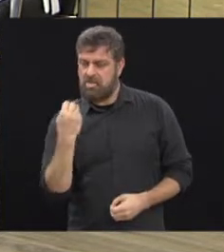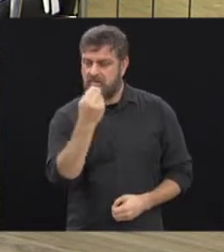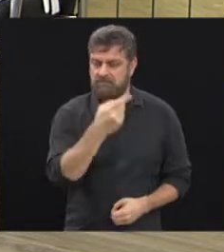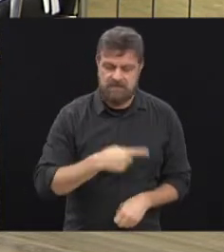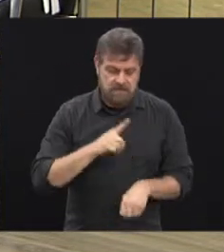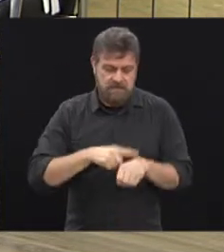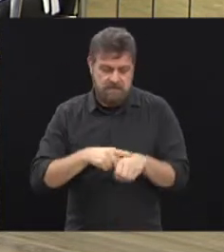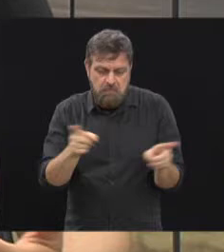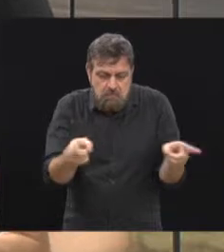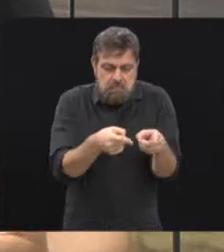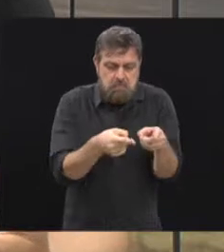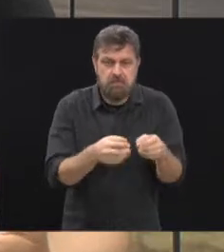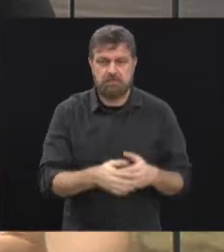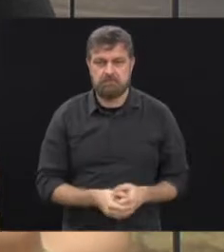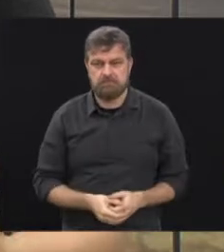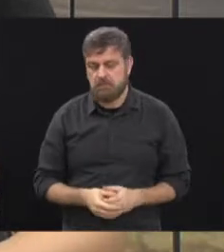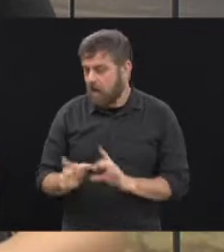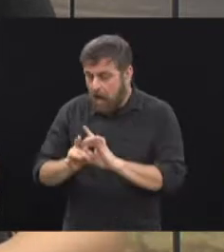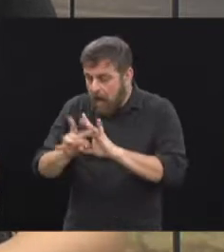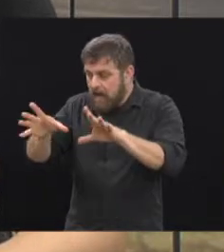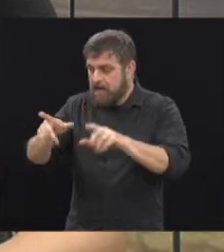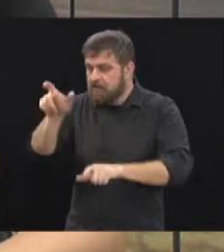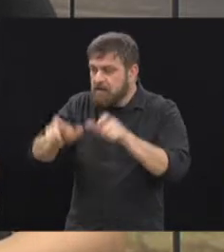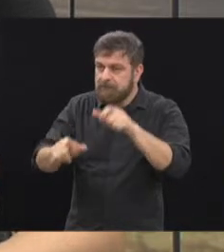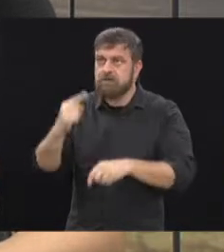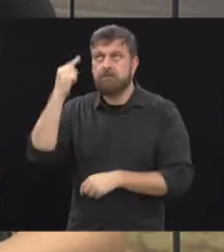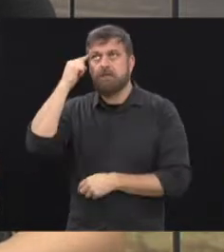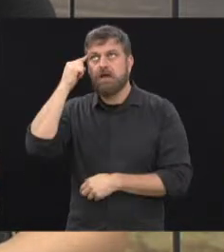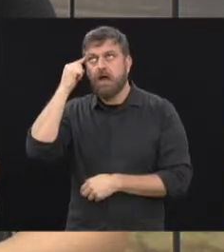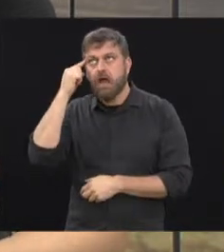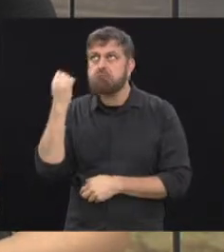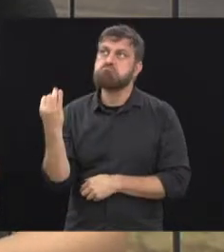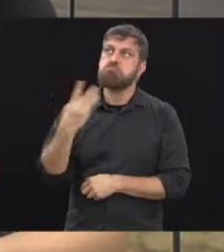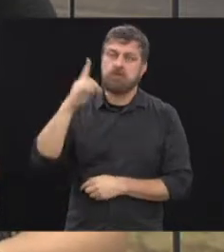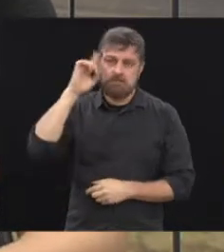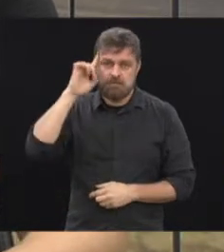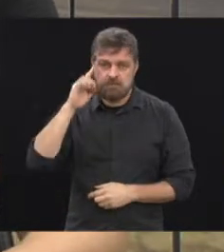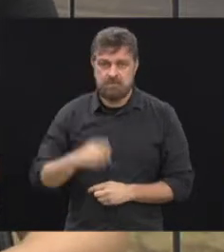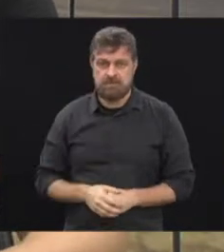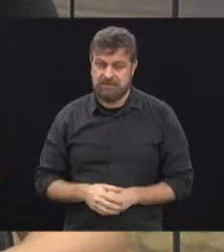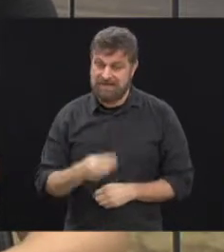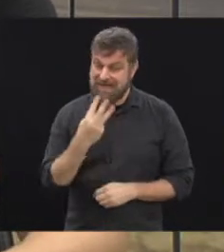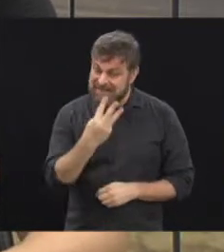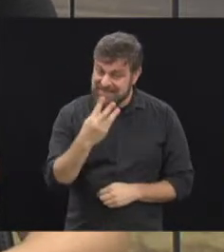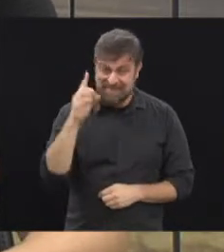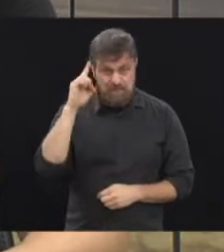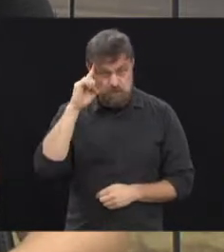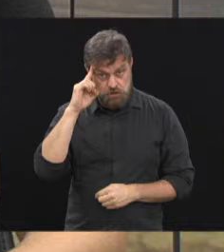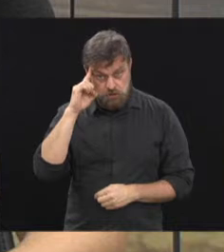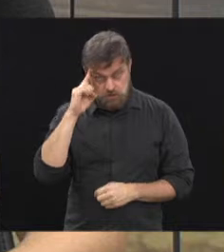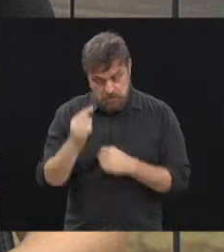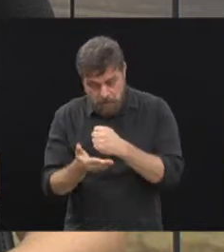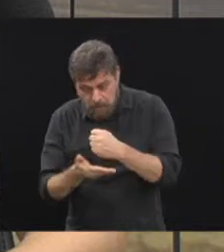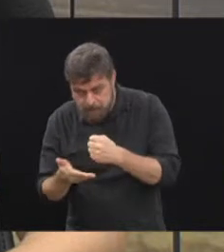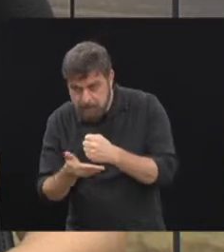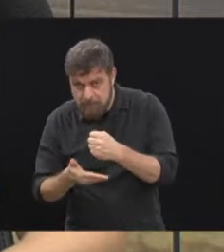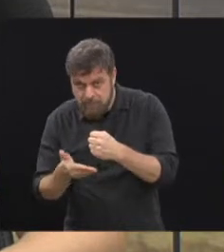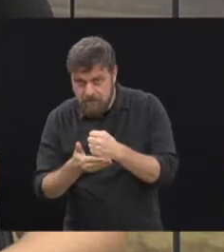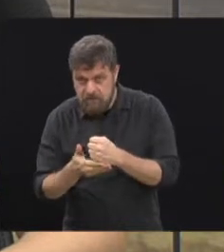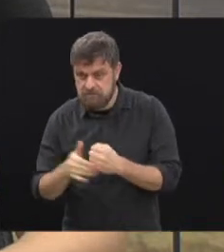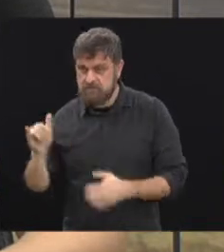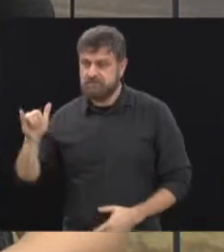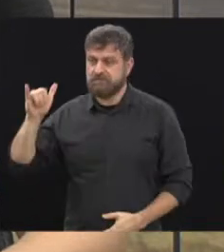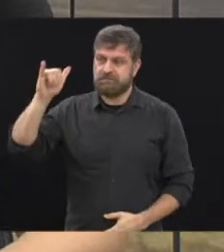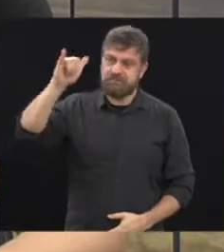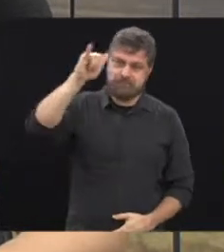e prazos fechados. A gente recomenda que a pessoa vá de 3 dias, no mínimo, né? Porque você não vai sair do Brasil,